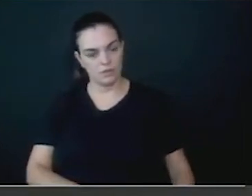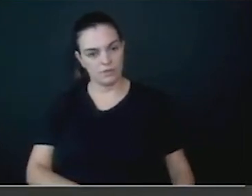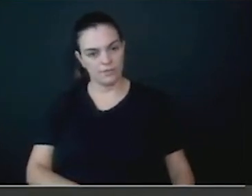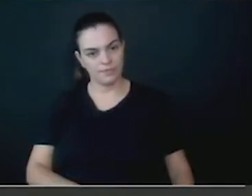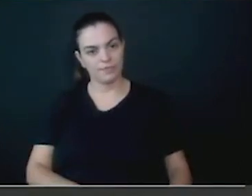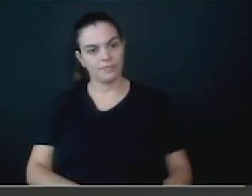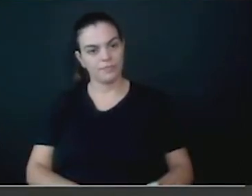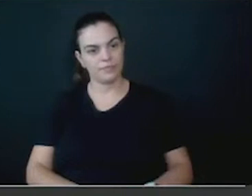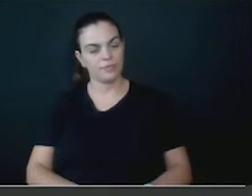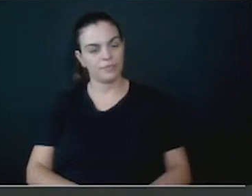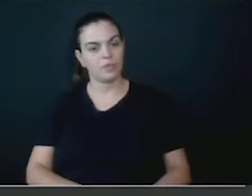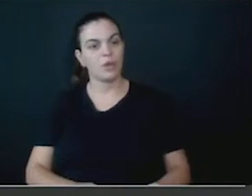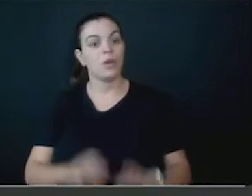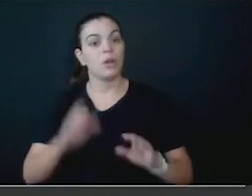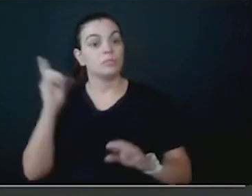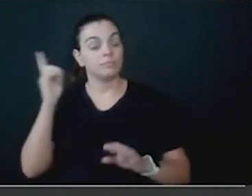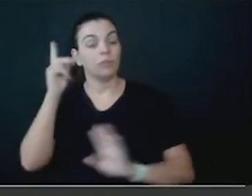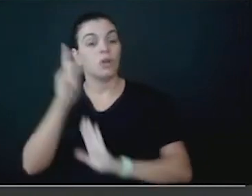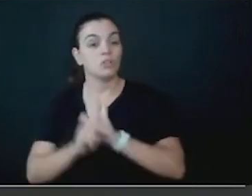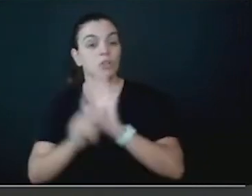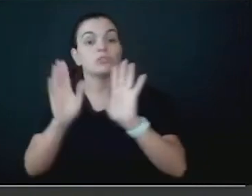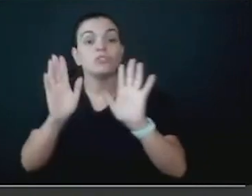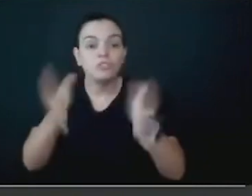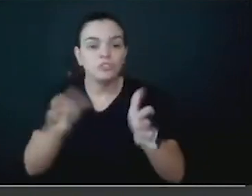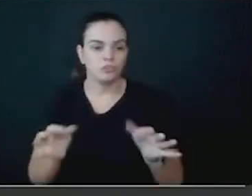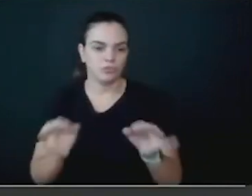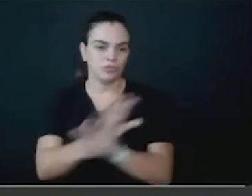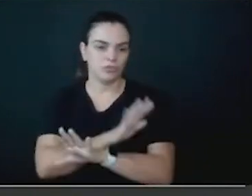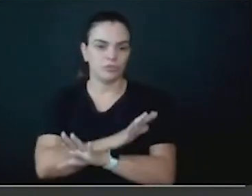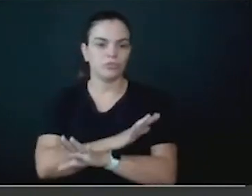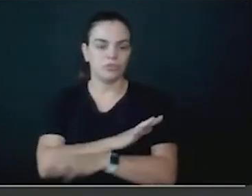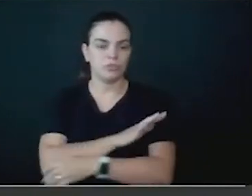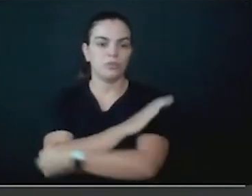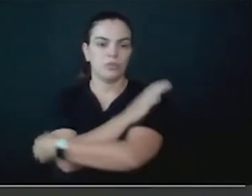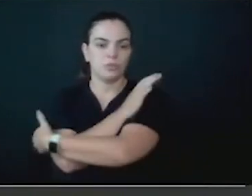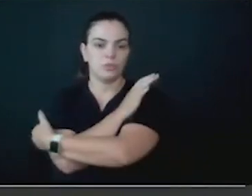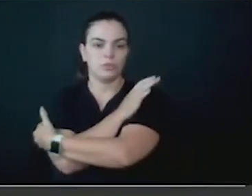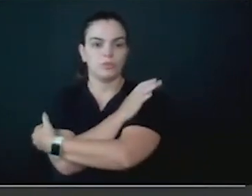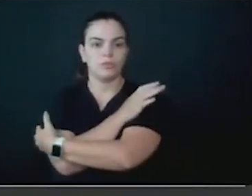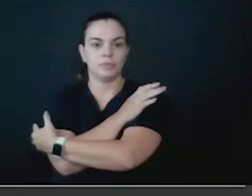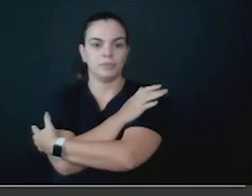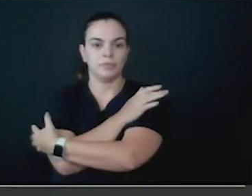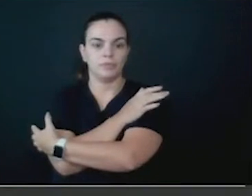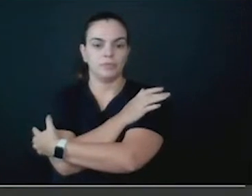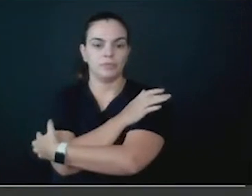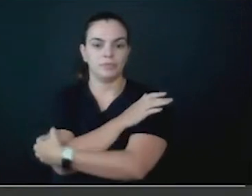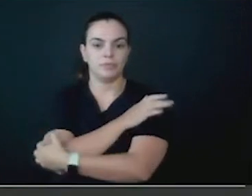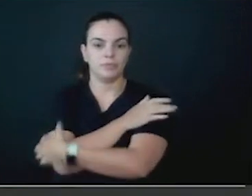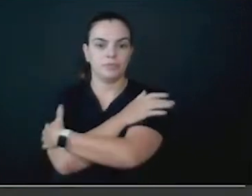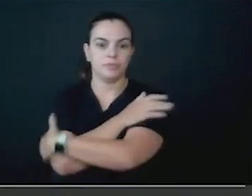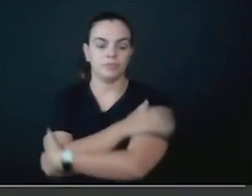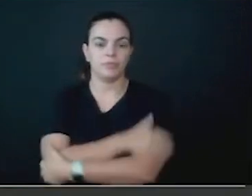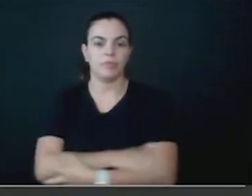já concluídos. Entregar 80% dos projetos de conclusão da linha verde. Então, projetos já